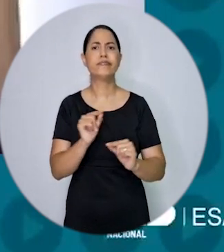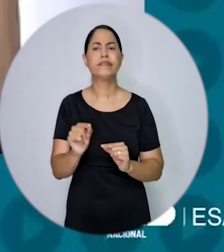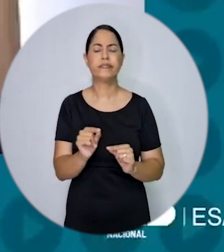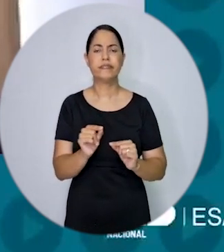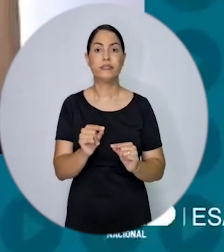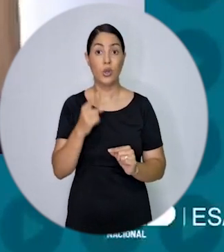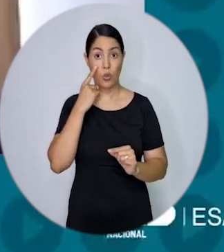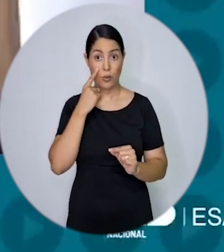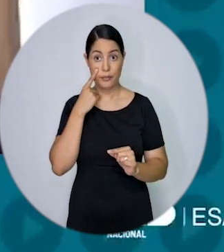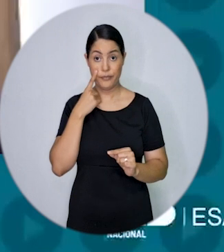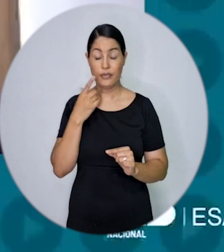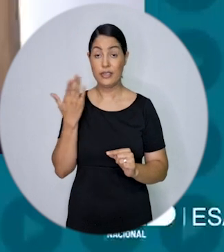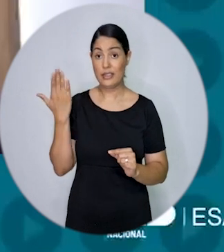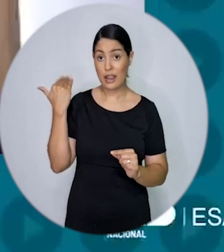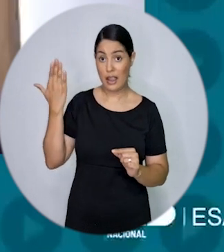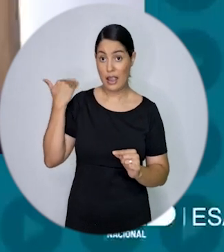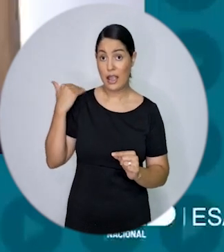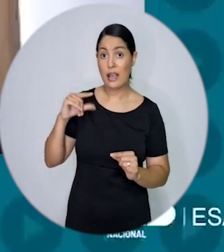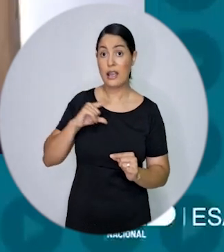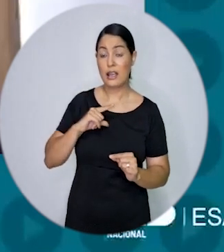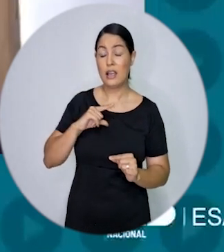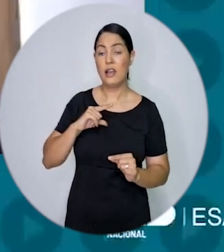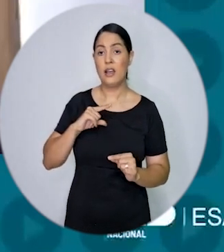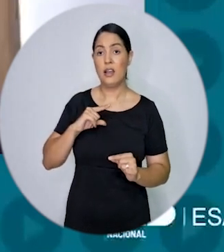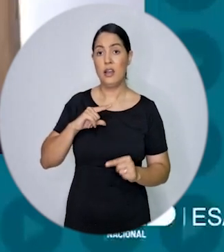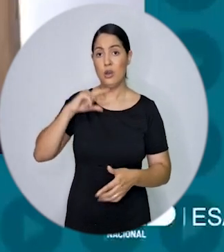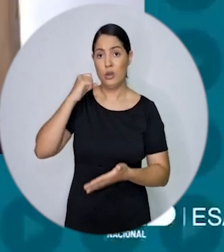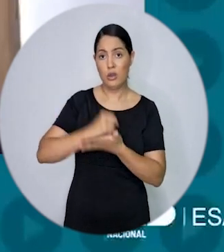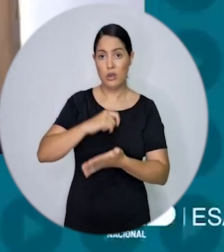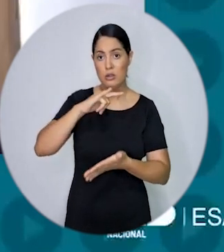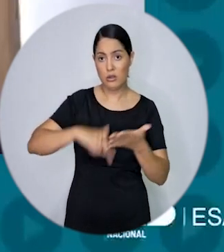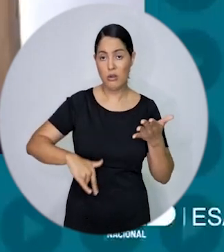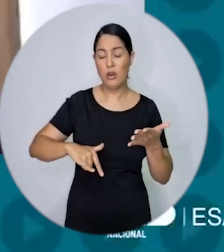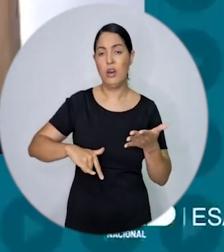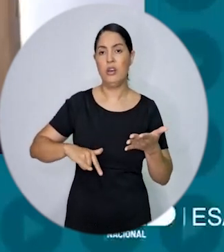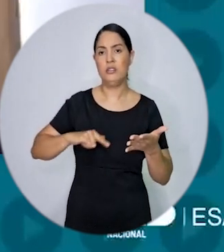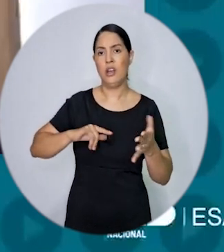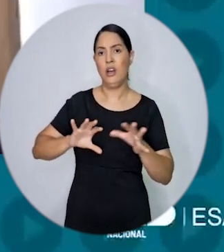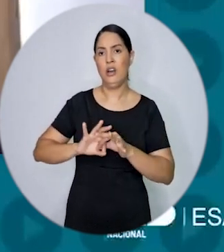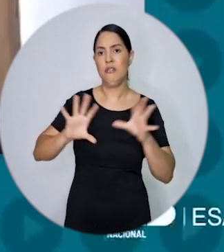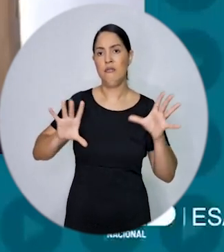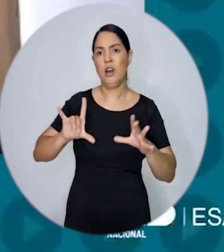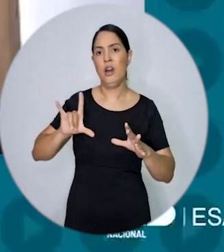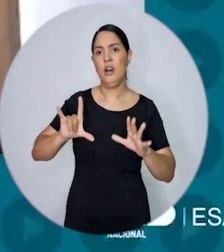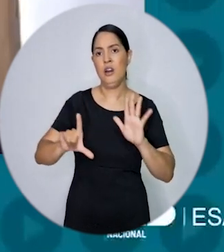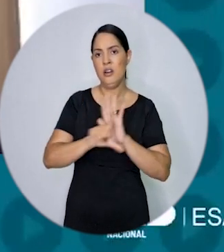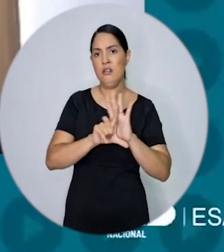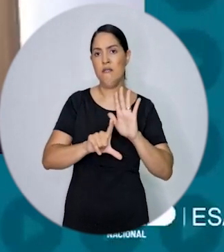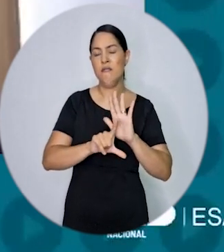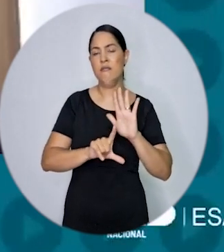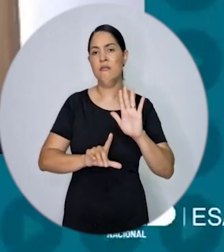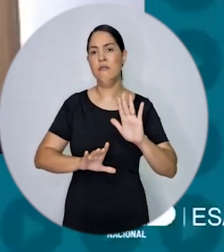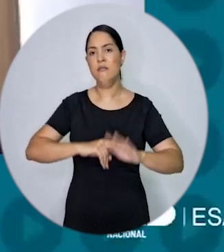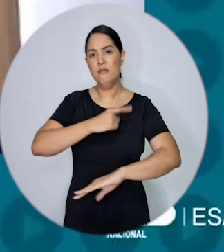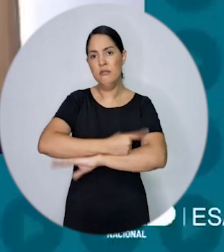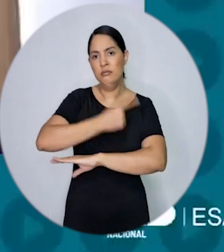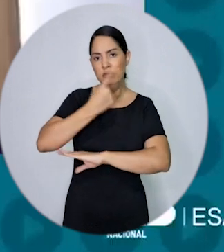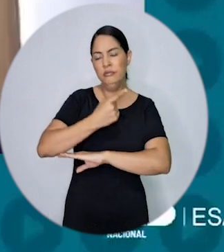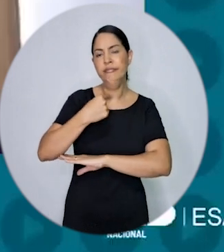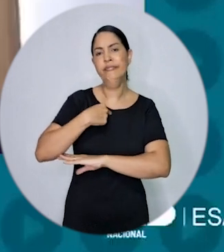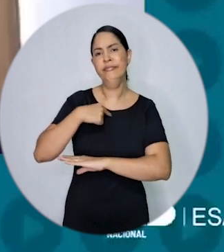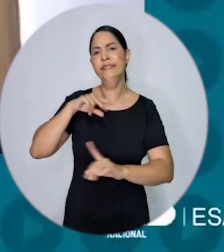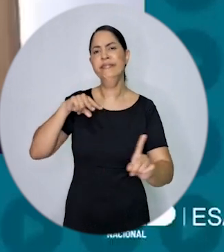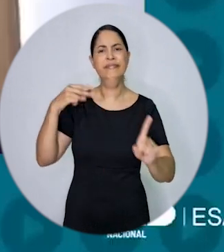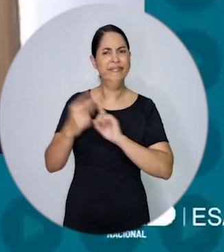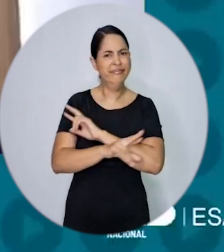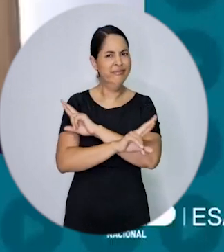é que, na conversão da MP 881 na Lei da Liberdade Econômica, claro, né, cada um tem uma visão diferente, né? Eu vou dizer aí do meu